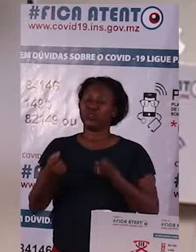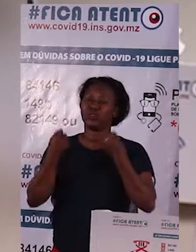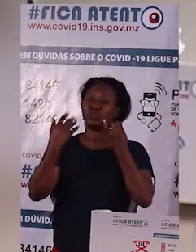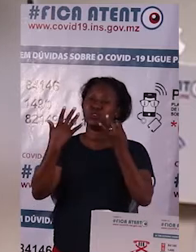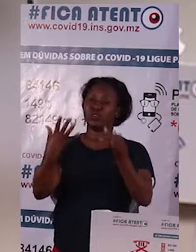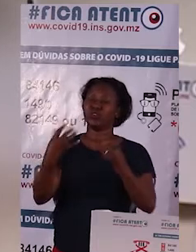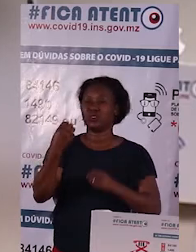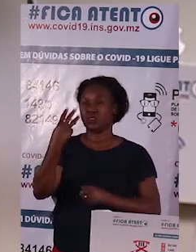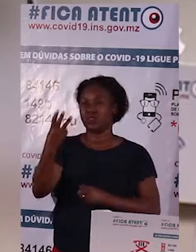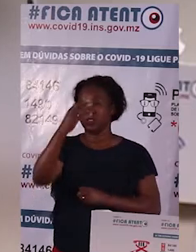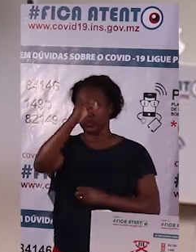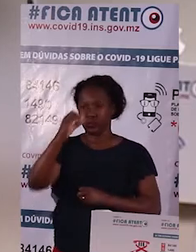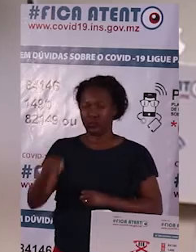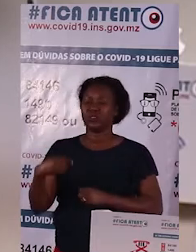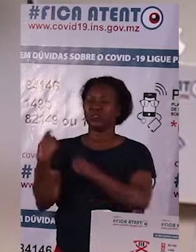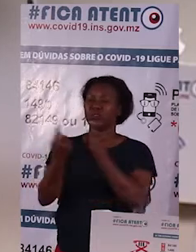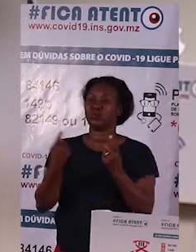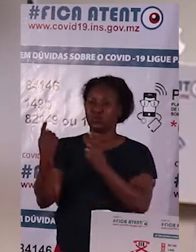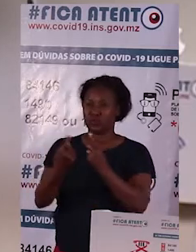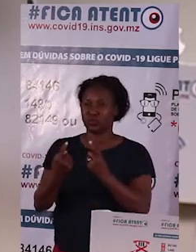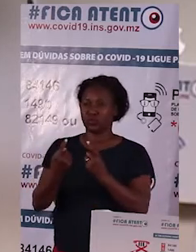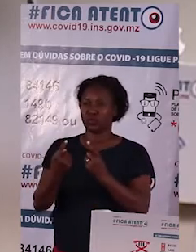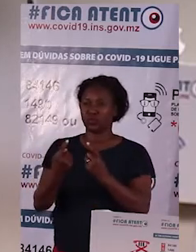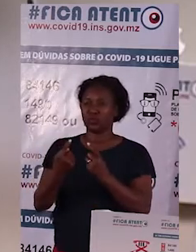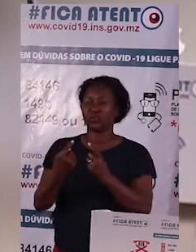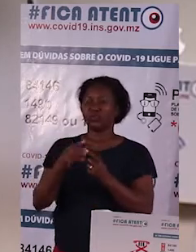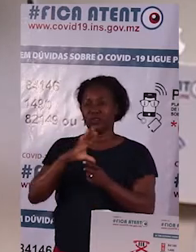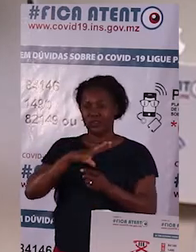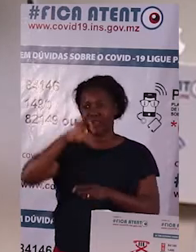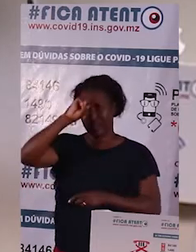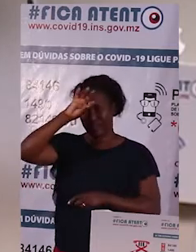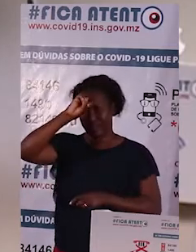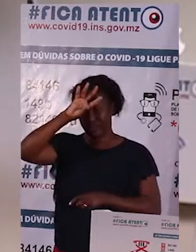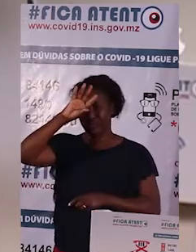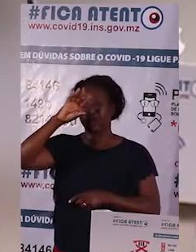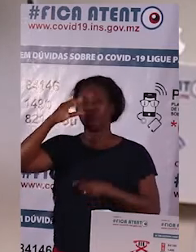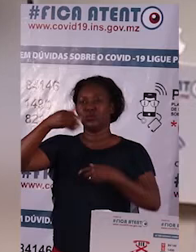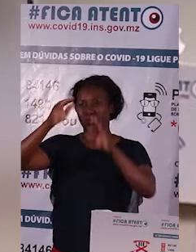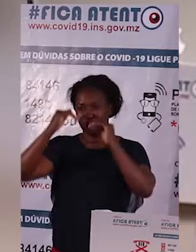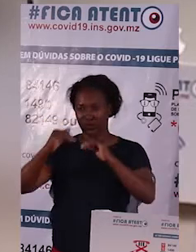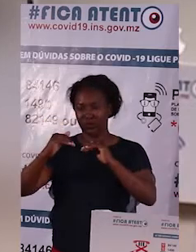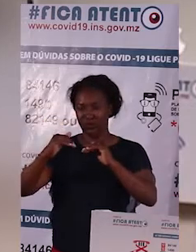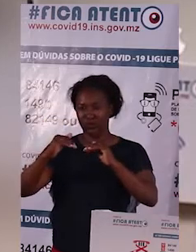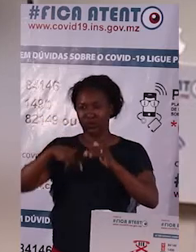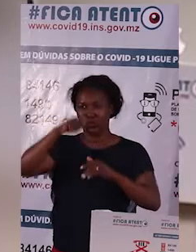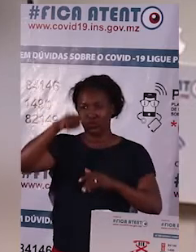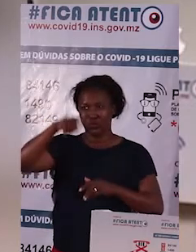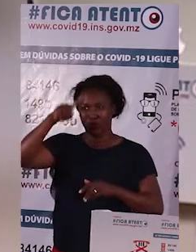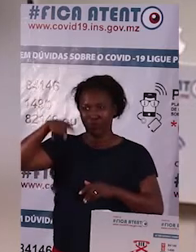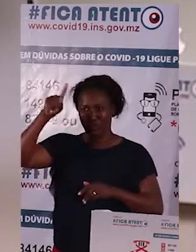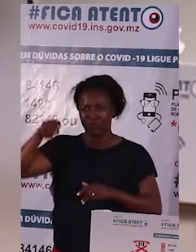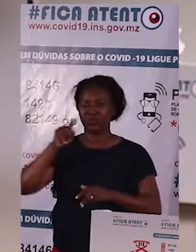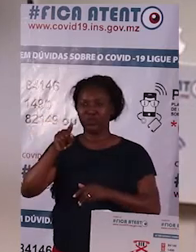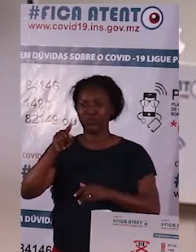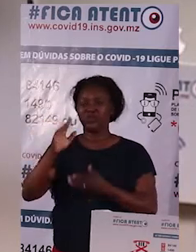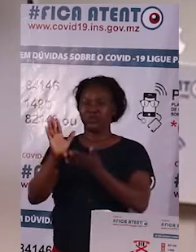casos na nossa região estão na África do Sul. Portanto, no próximo gráfico, nós vamos